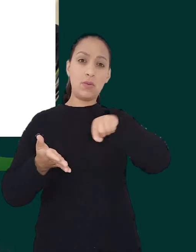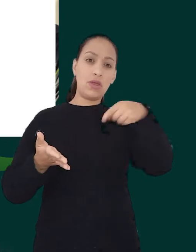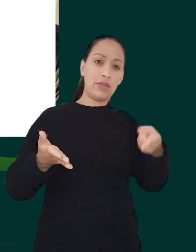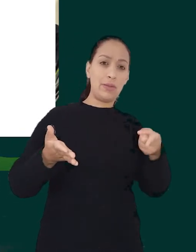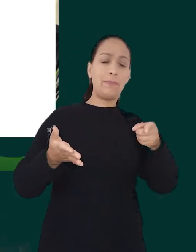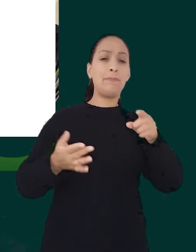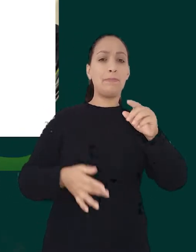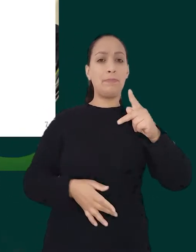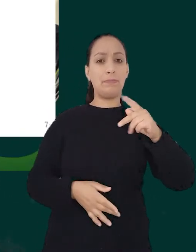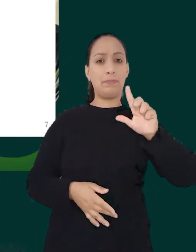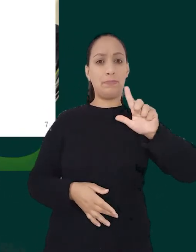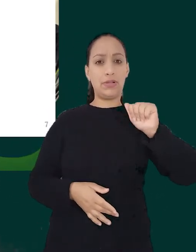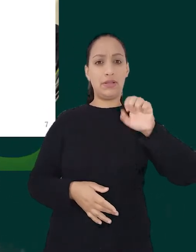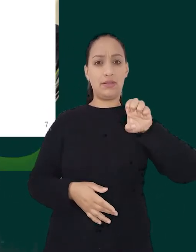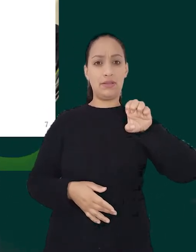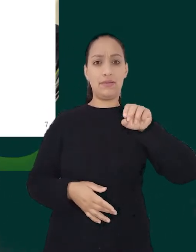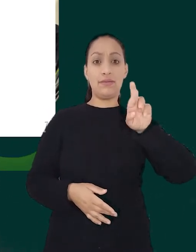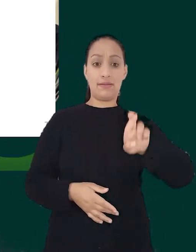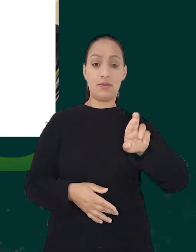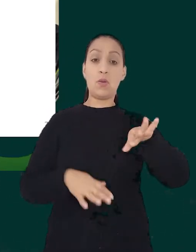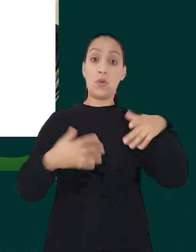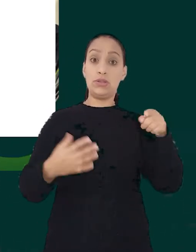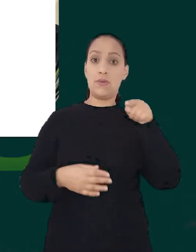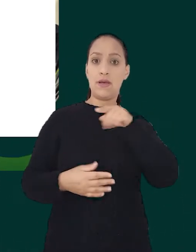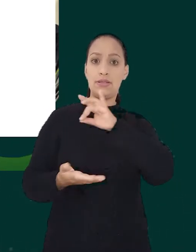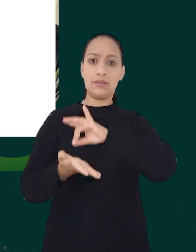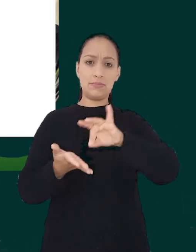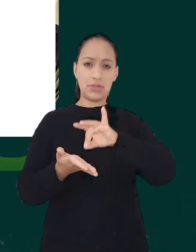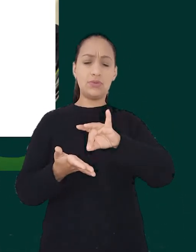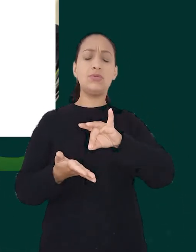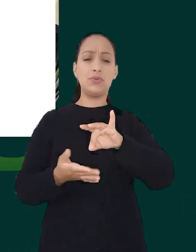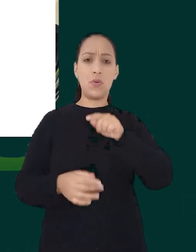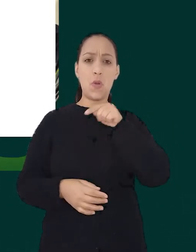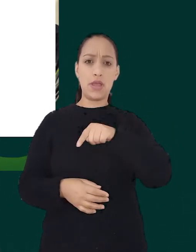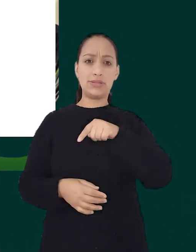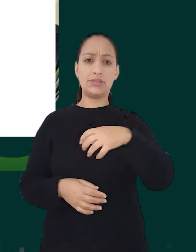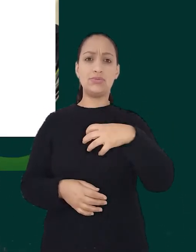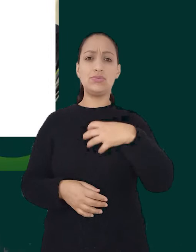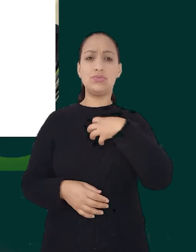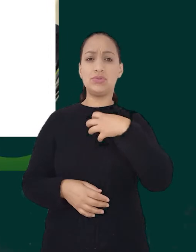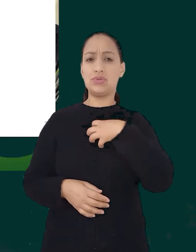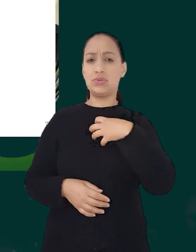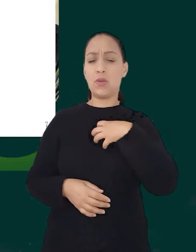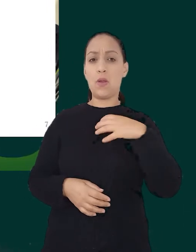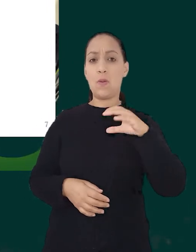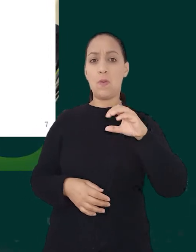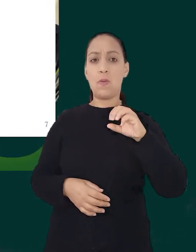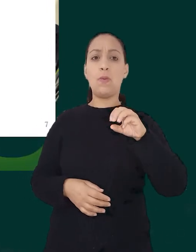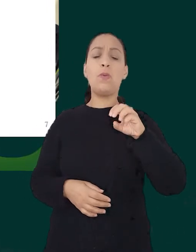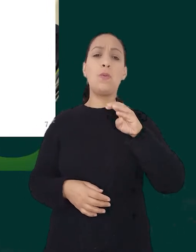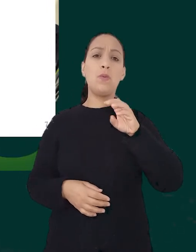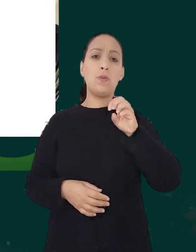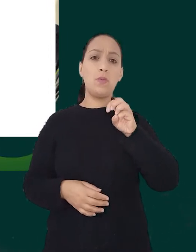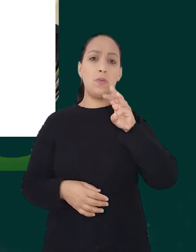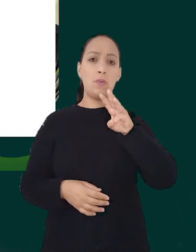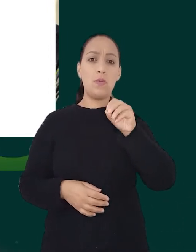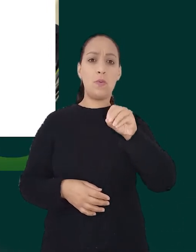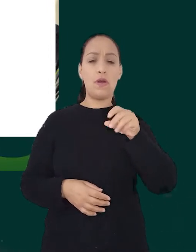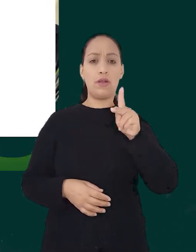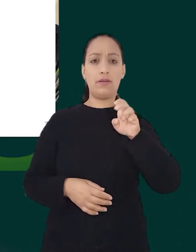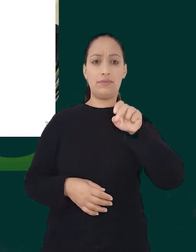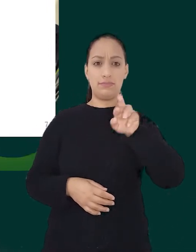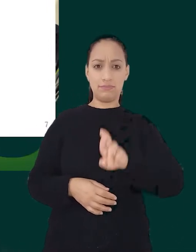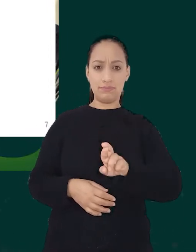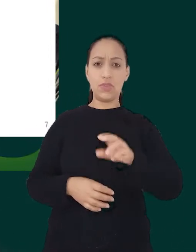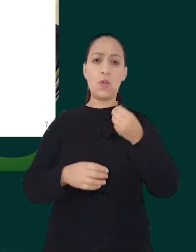E quando esses inimigos eles estão no modo de walk, e quando entra dentro de